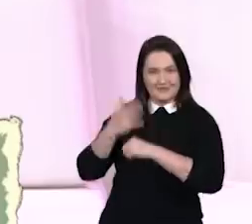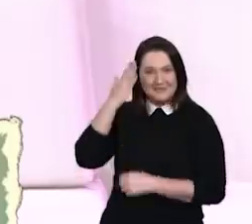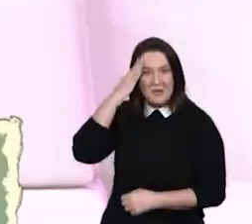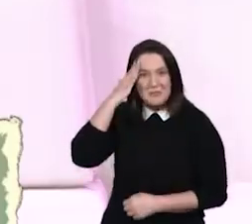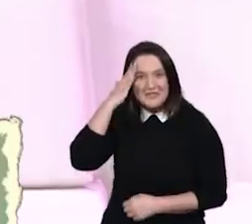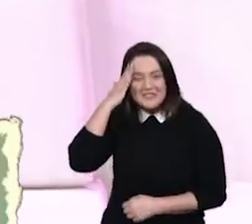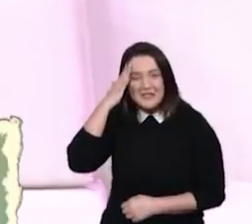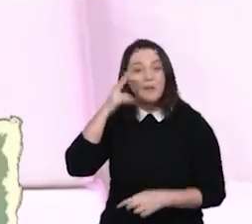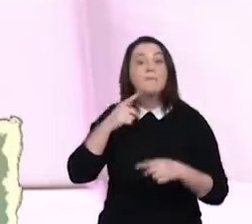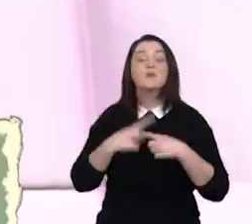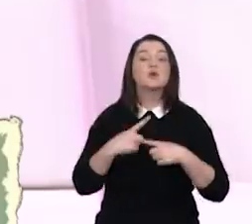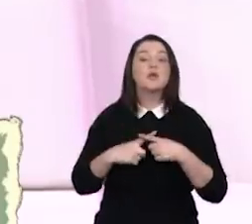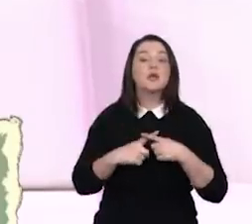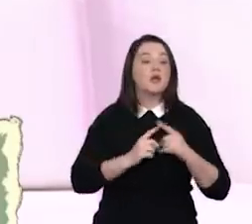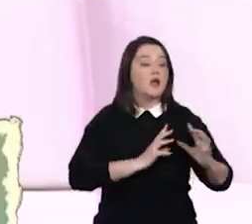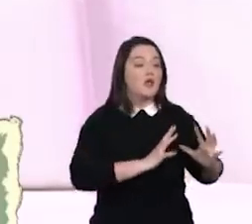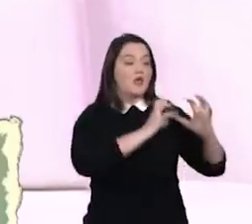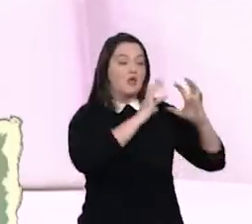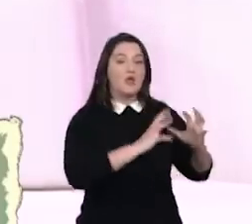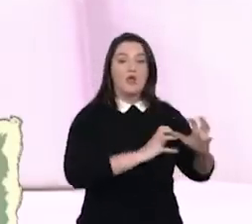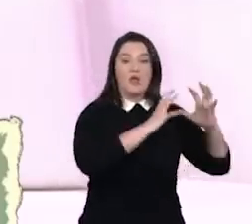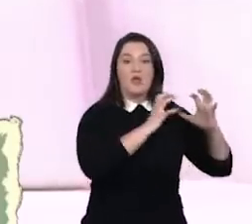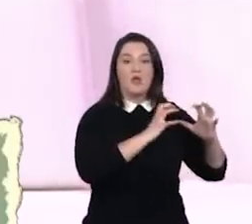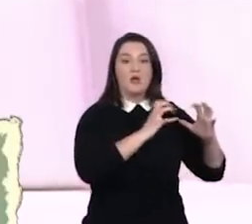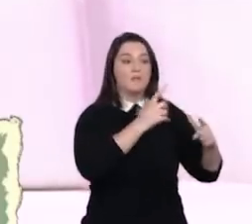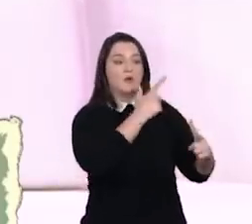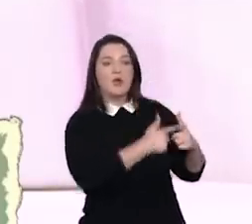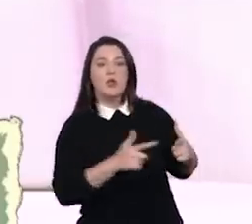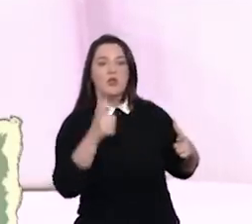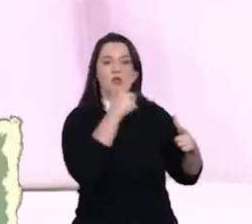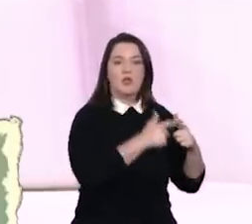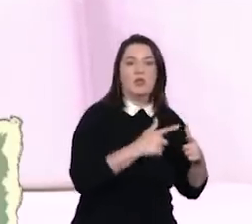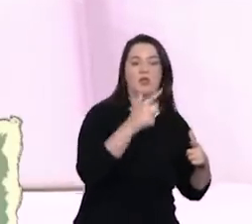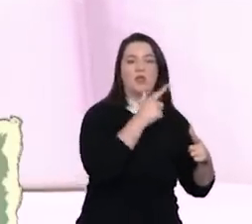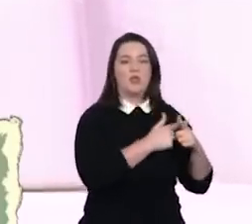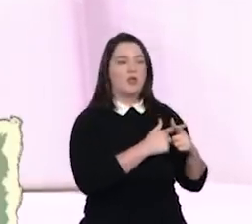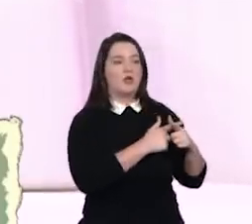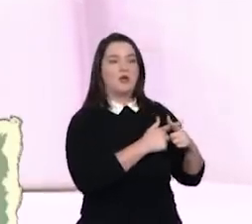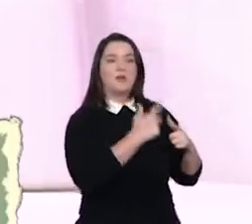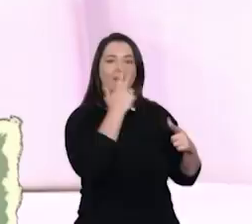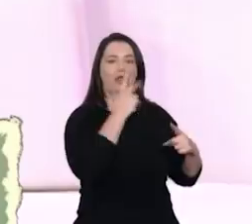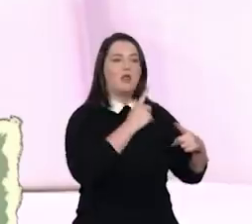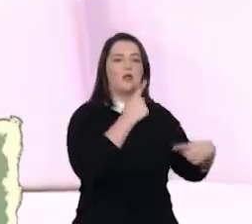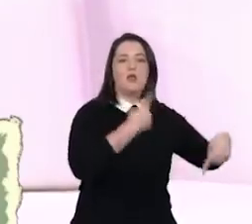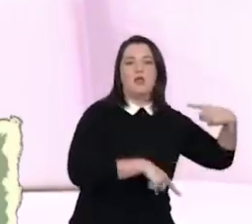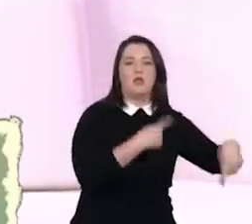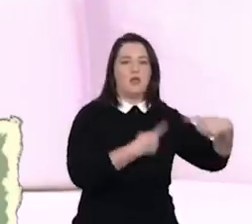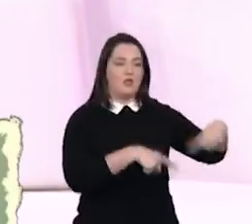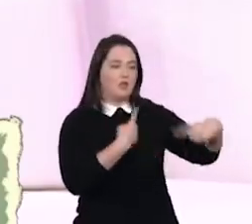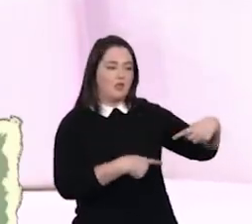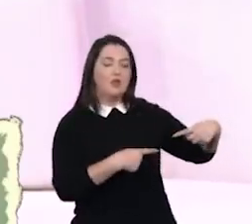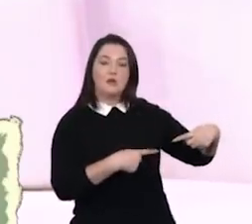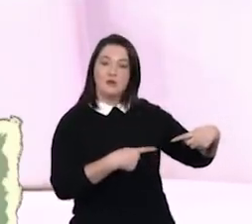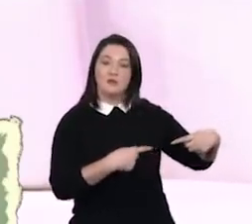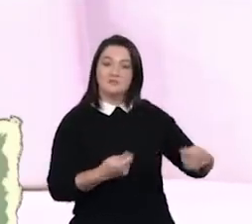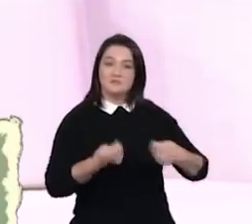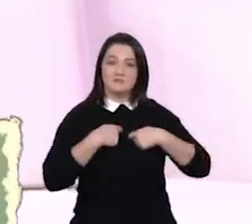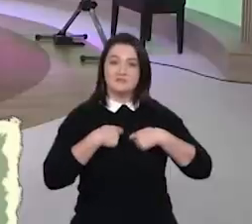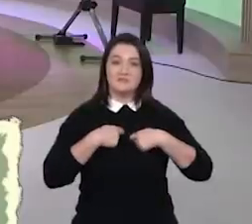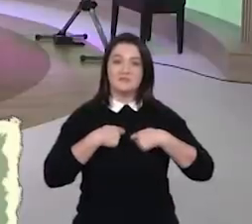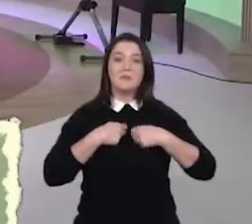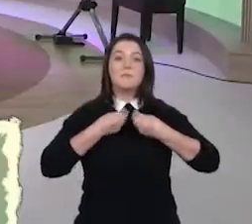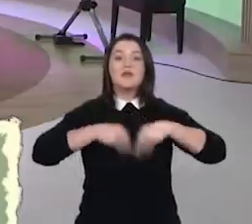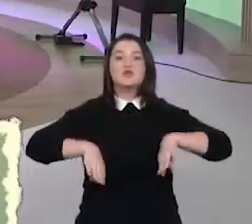o conflito conjugal pode trazer para você um prejuízo no seu sistema imunológico, sim, na defesa do nosso